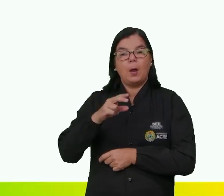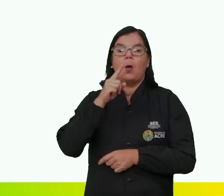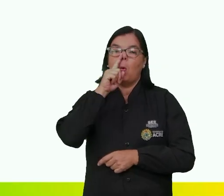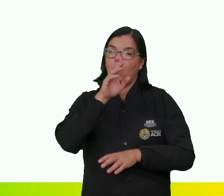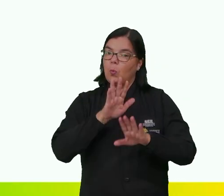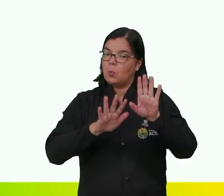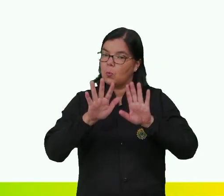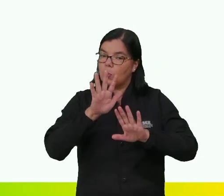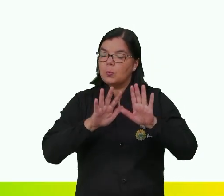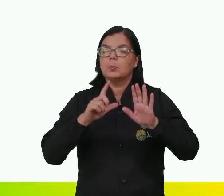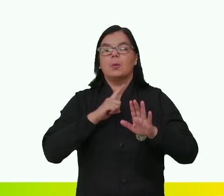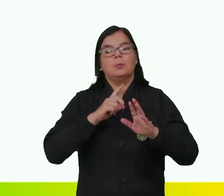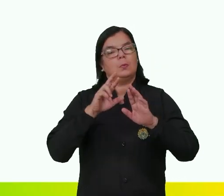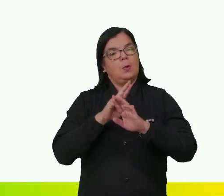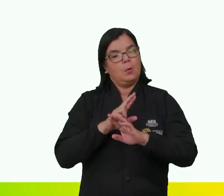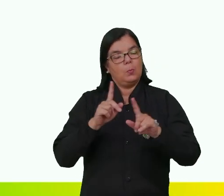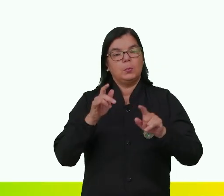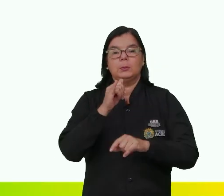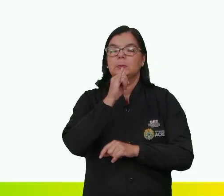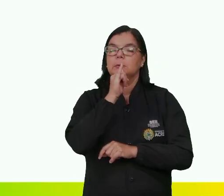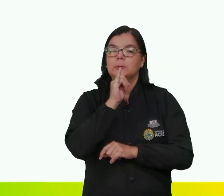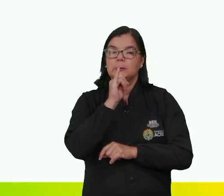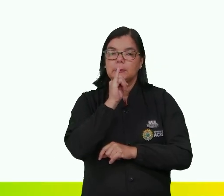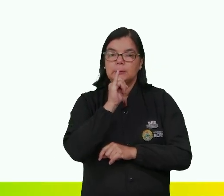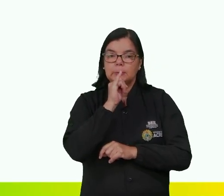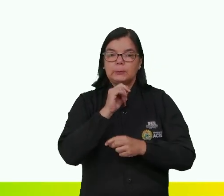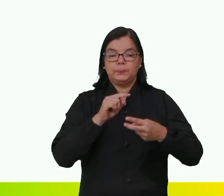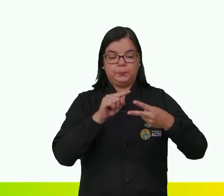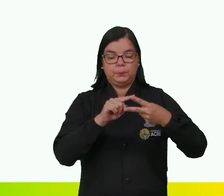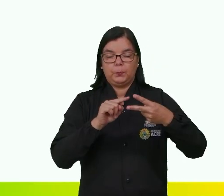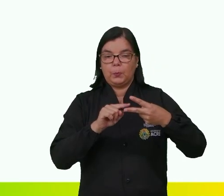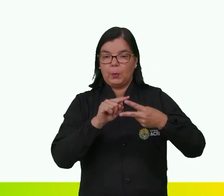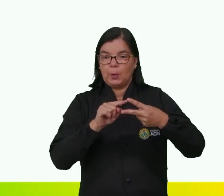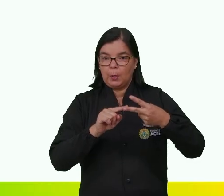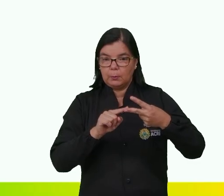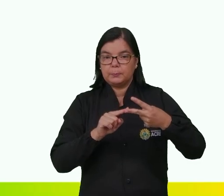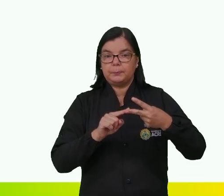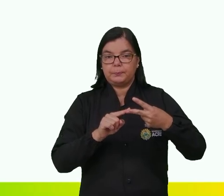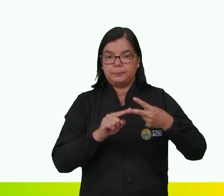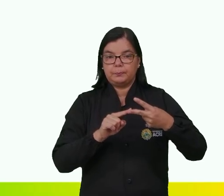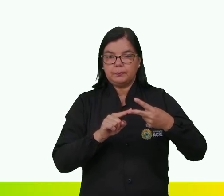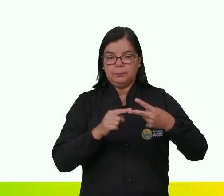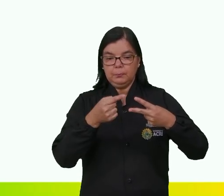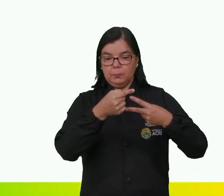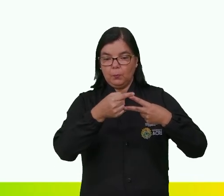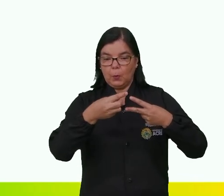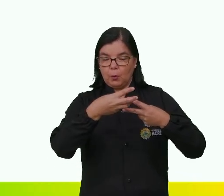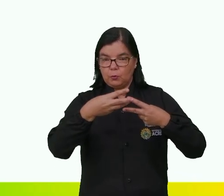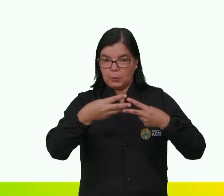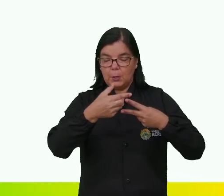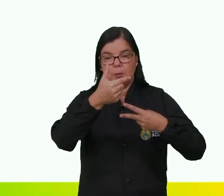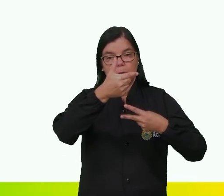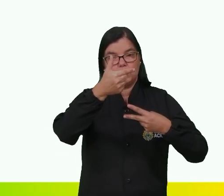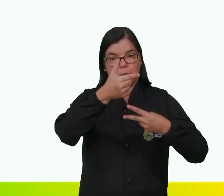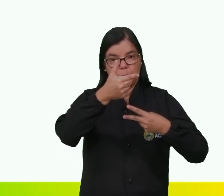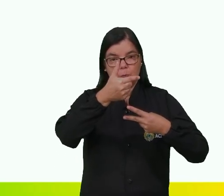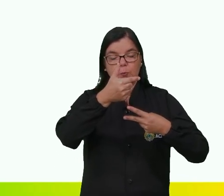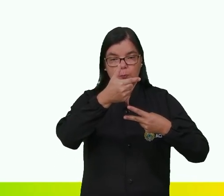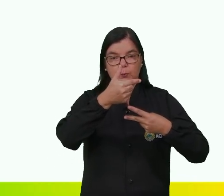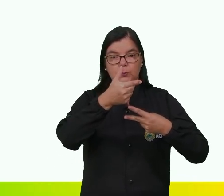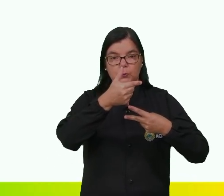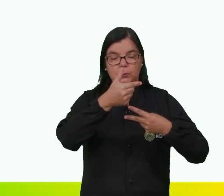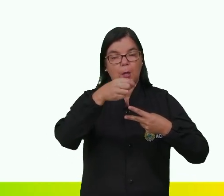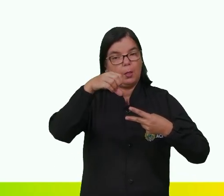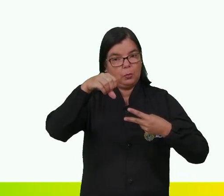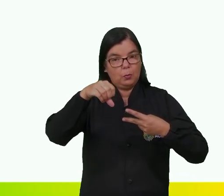tá? Existe uma diferença, por exemplo, entre essas duas expressões aqui. Ó. Menos 3 ao quadrado, que nós vimos agora há pouco